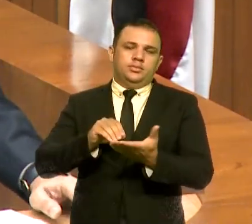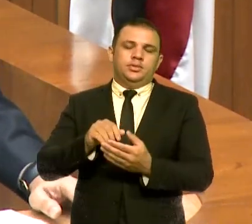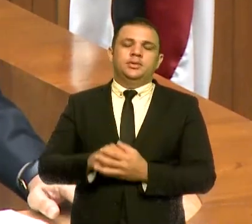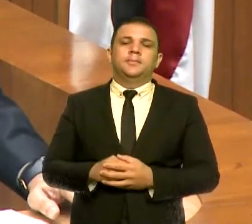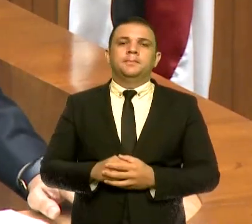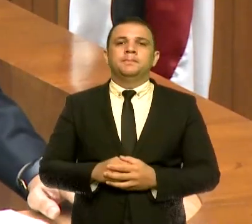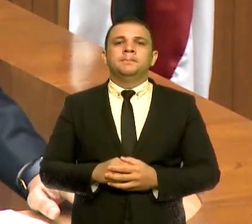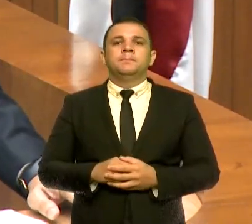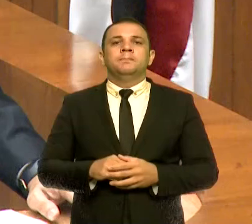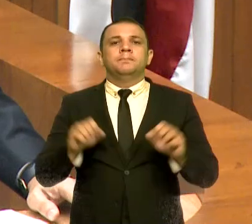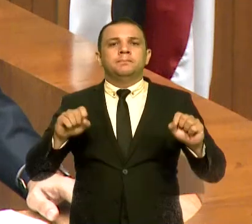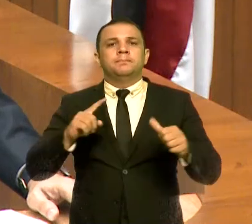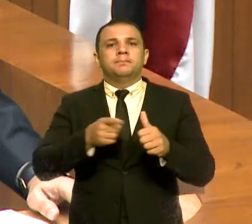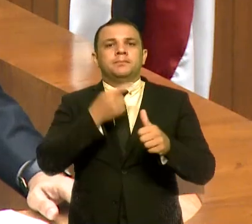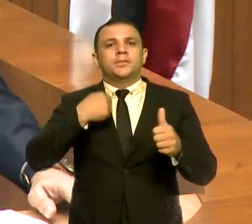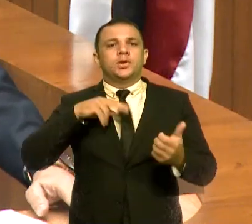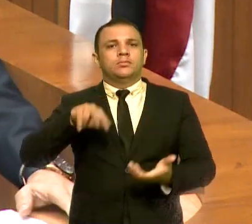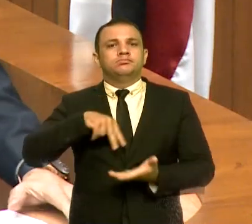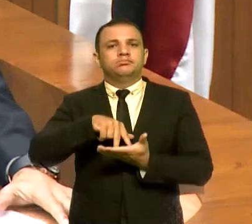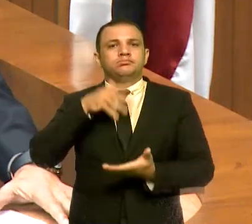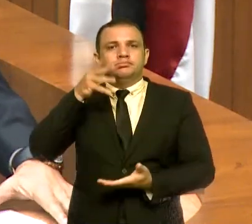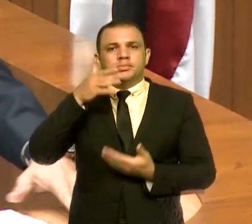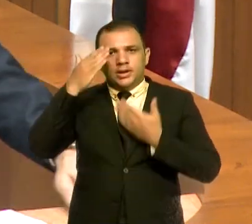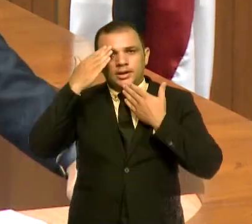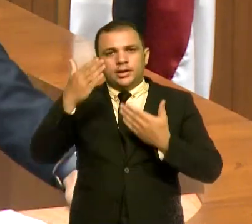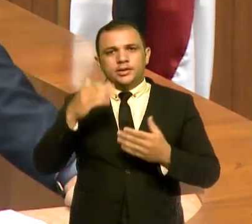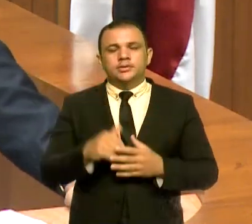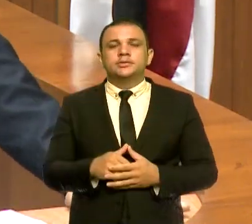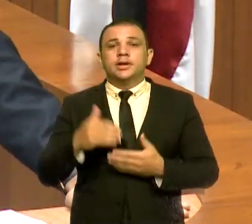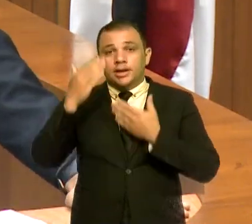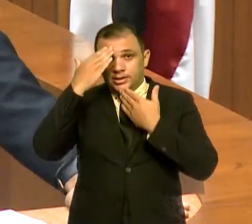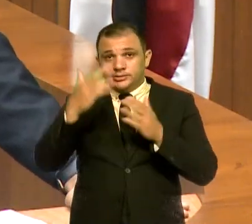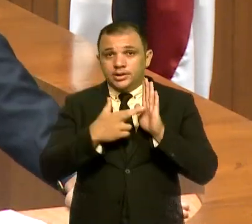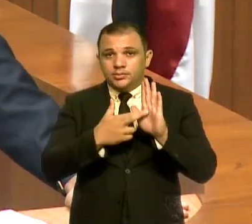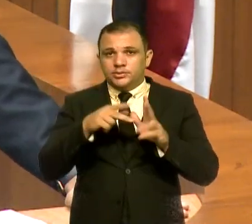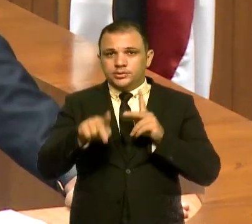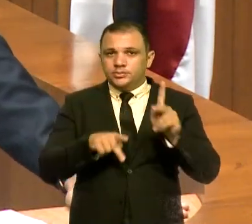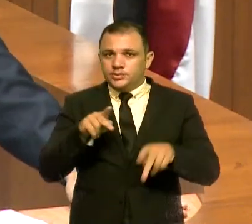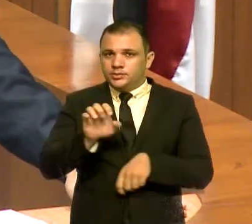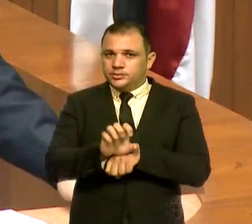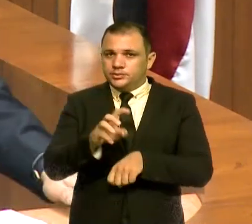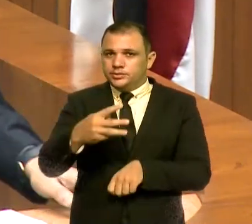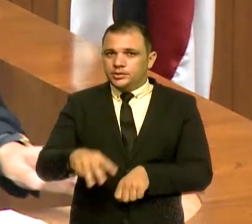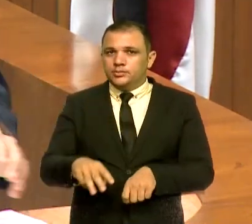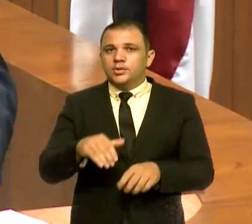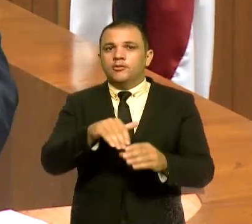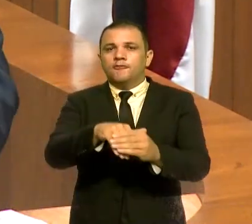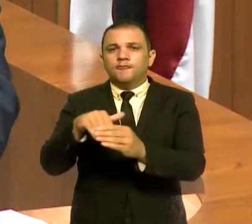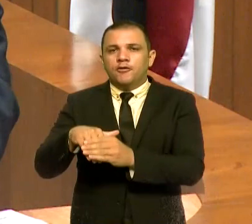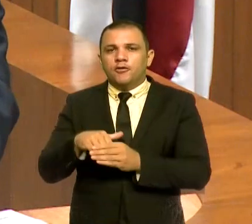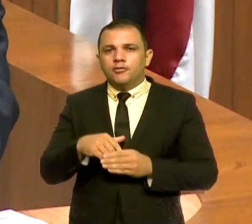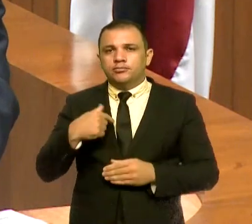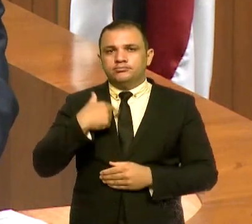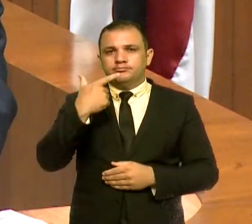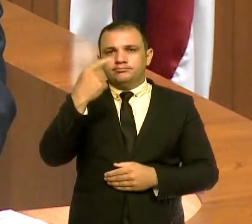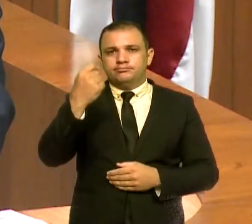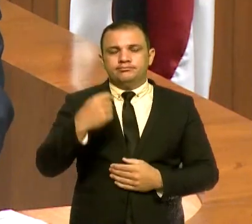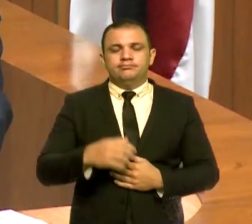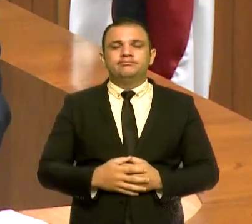primeiro pronunciamento para agradecer. Agradecer em nome do povo do Maranhão os votos obtidos